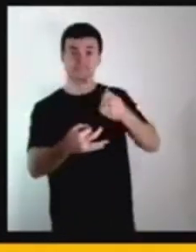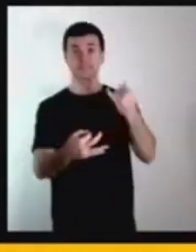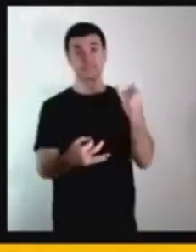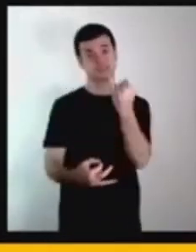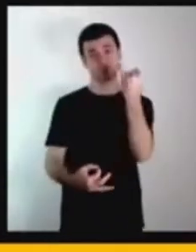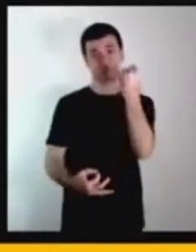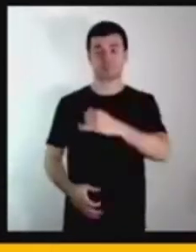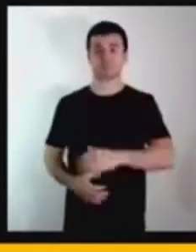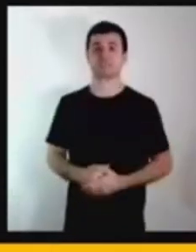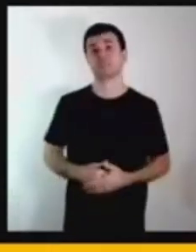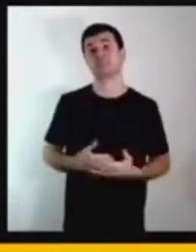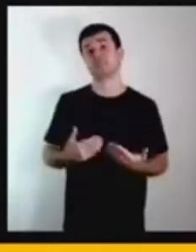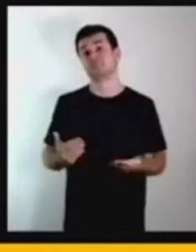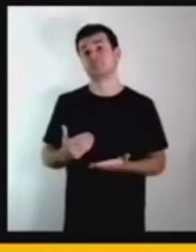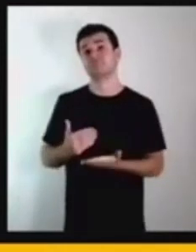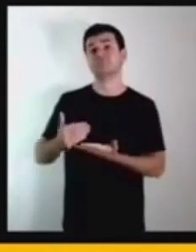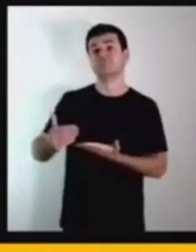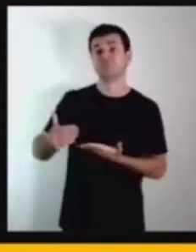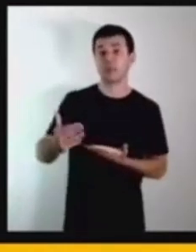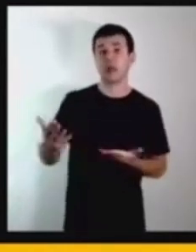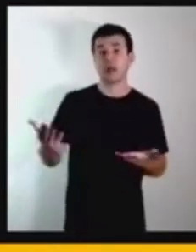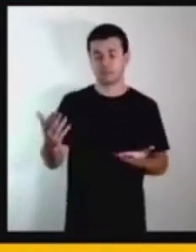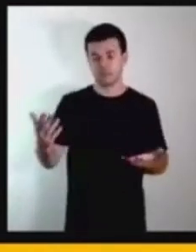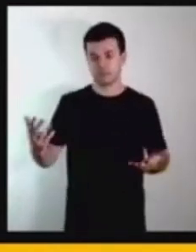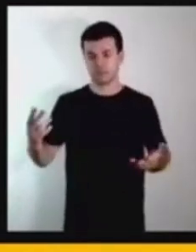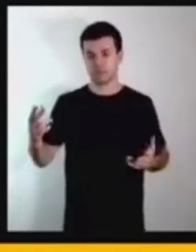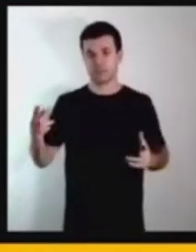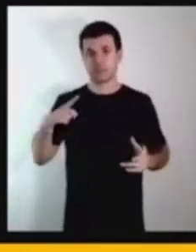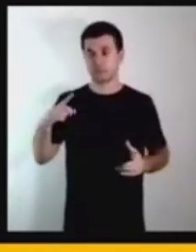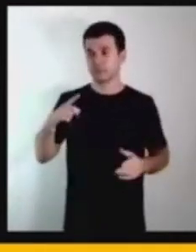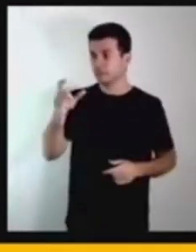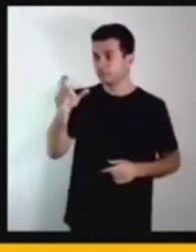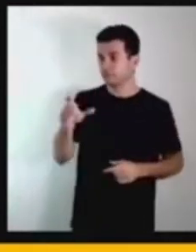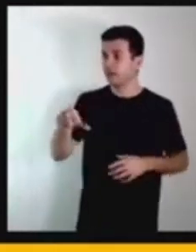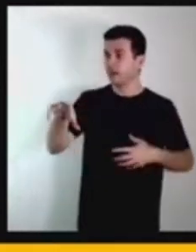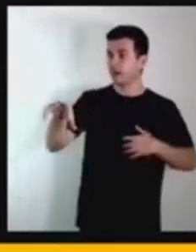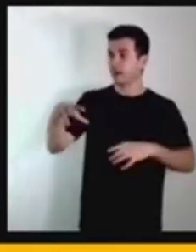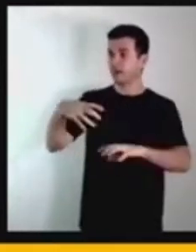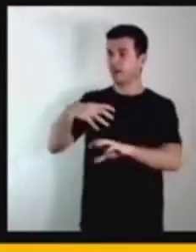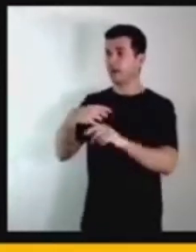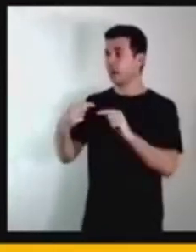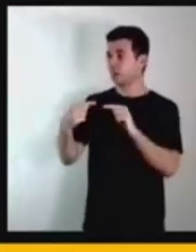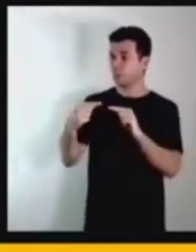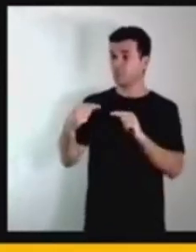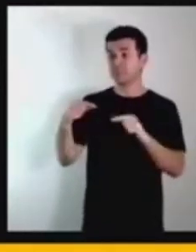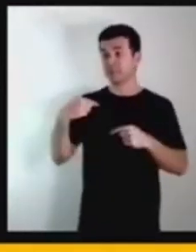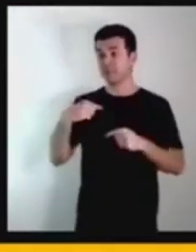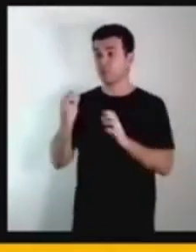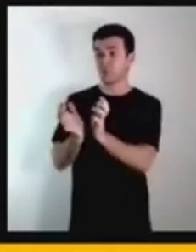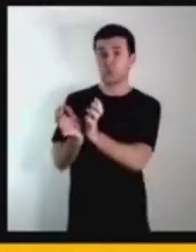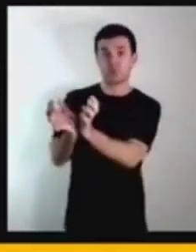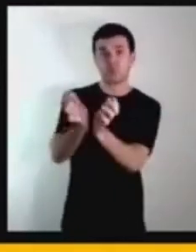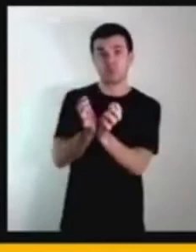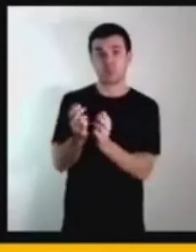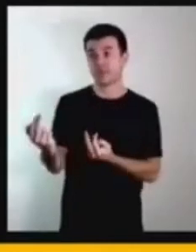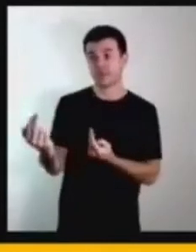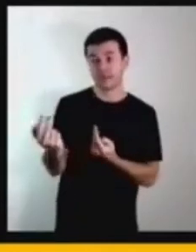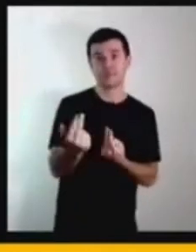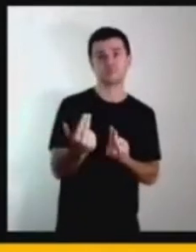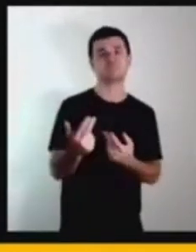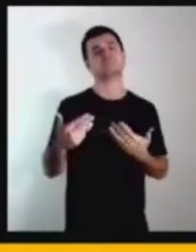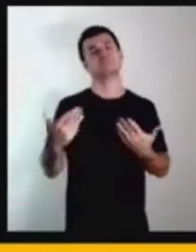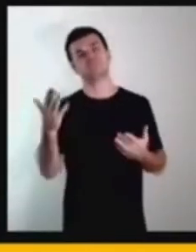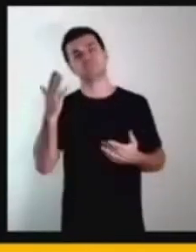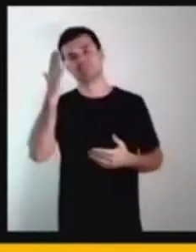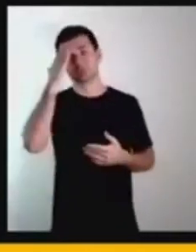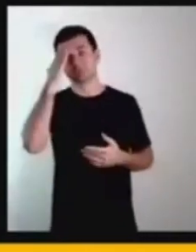disso, as pessoas podem se ver a partir de mim, de cada uma das equipes, e a gente vai percebendo que é muito importante analisar o mundo